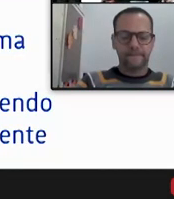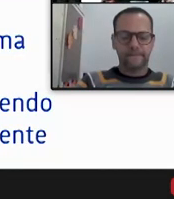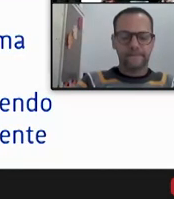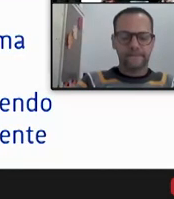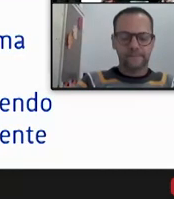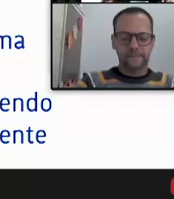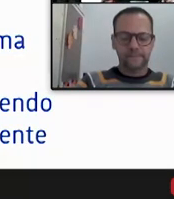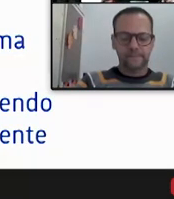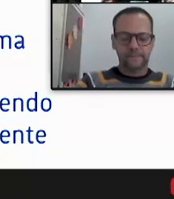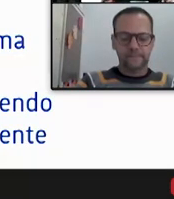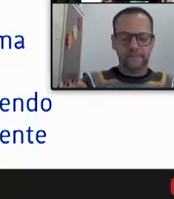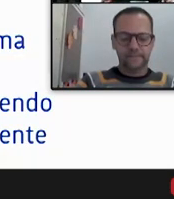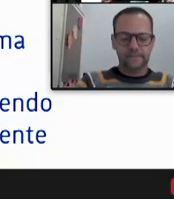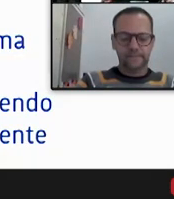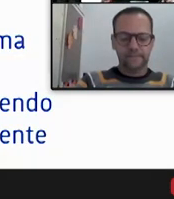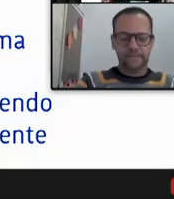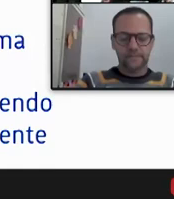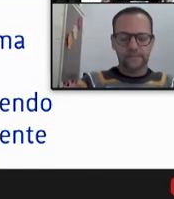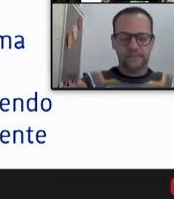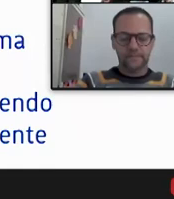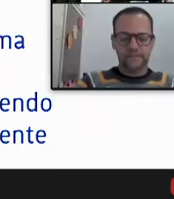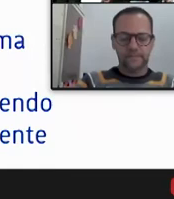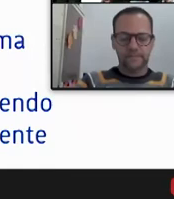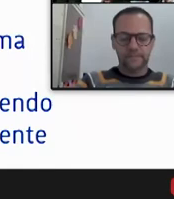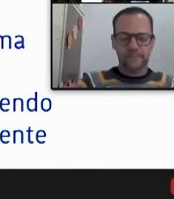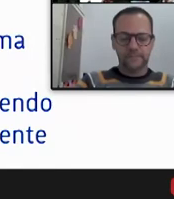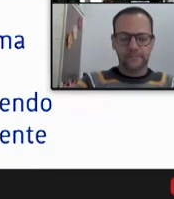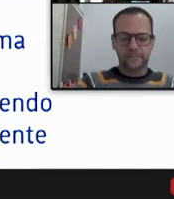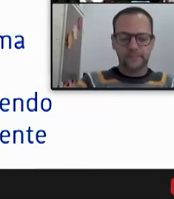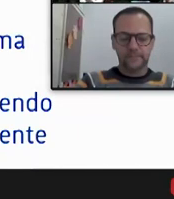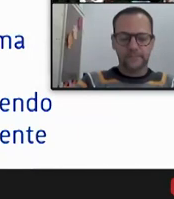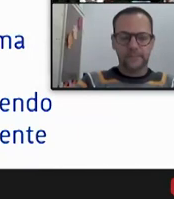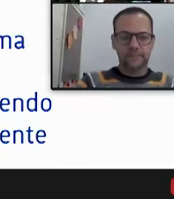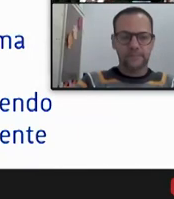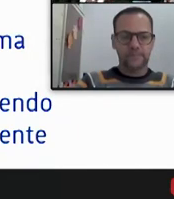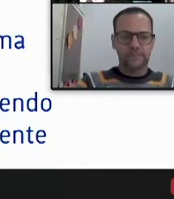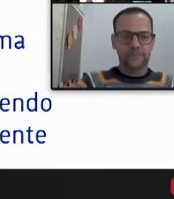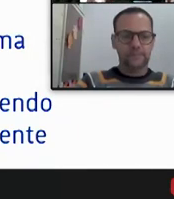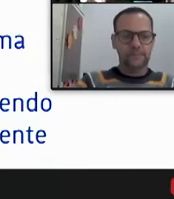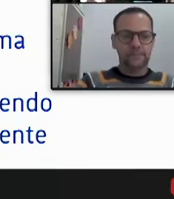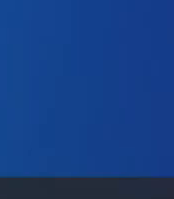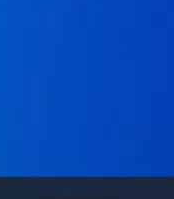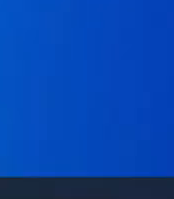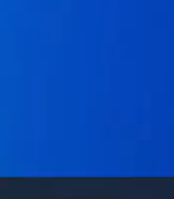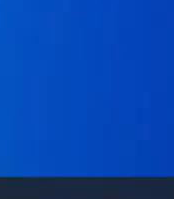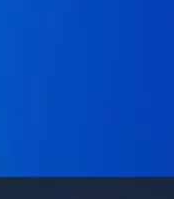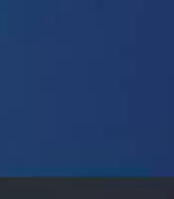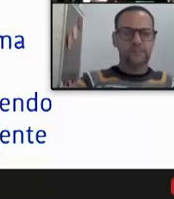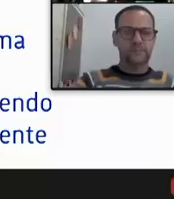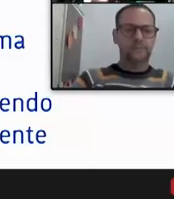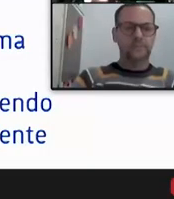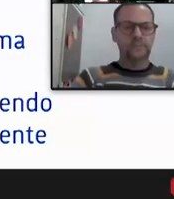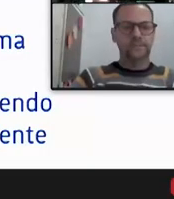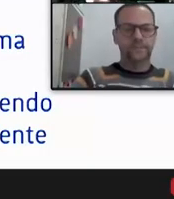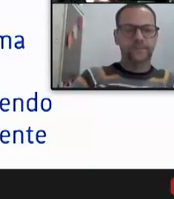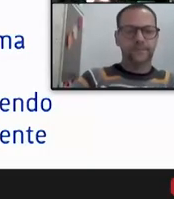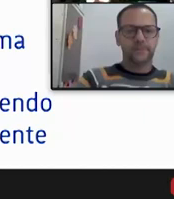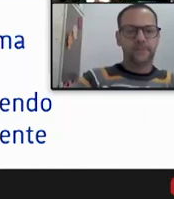Bom, pois vou começar com um corto resumo da história de educação midiática na